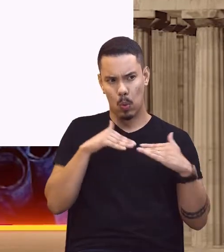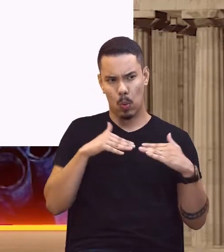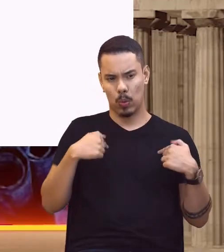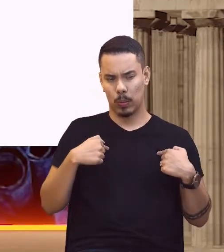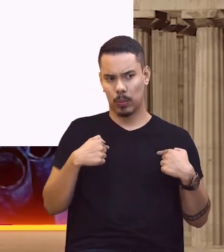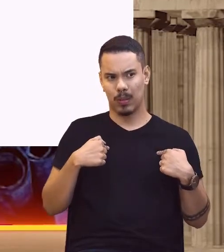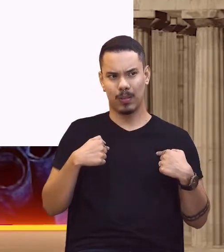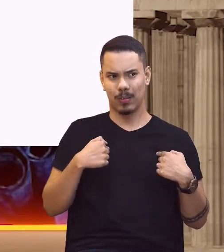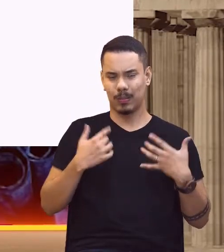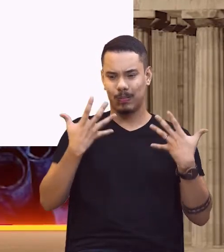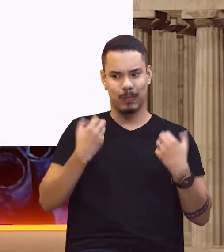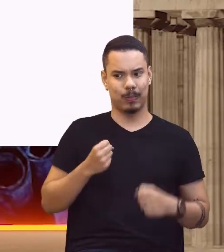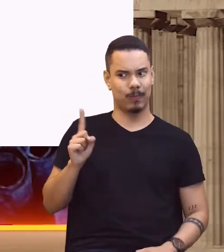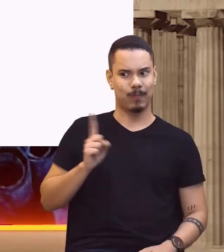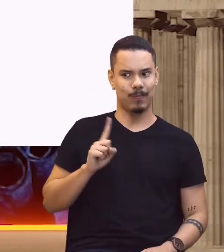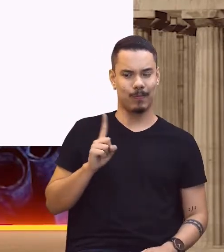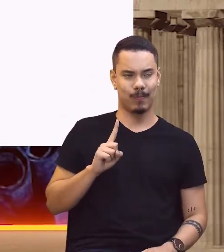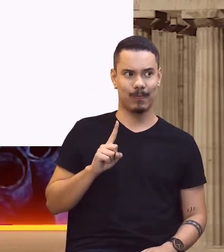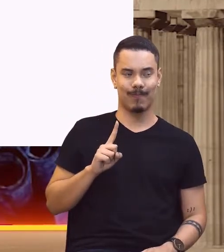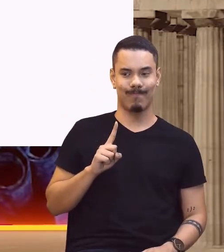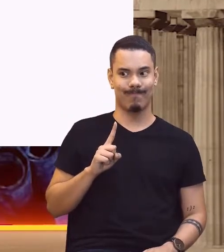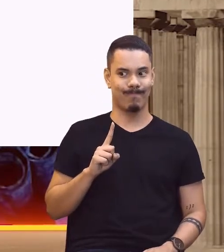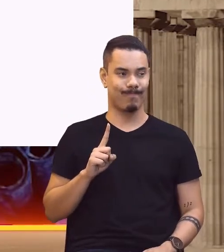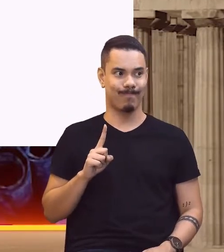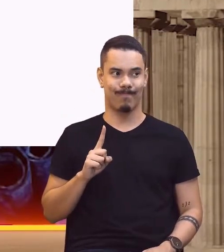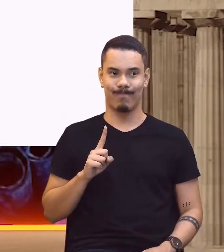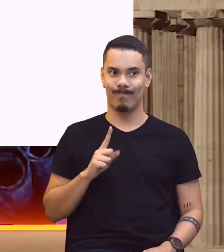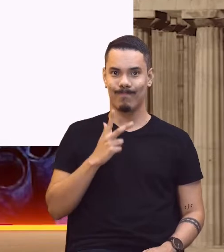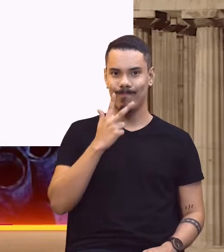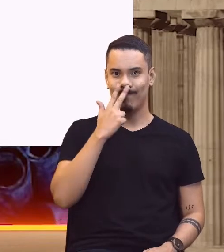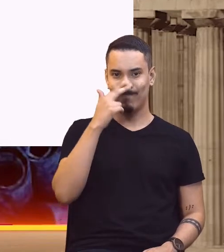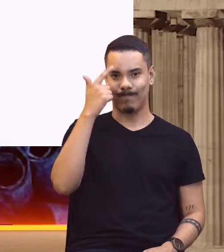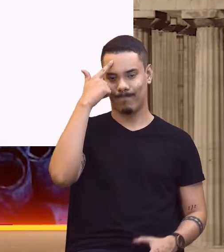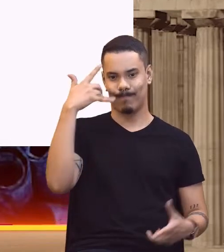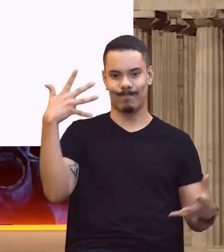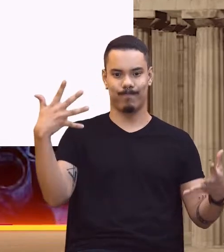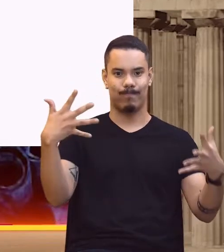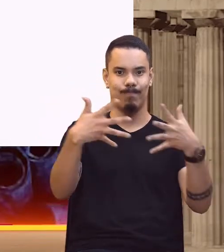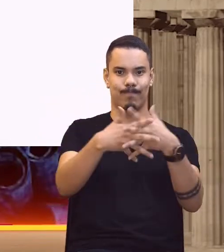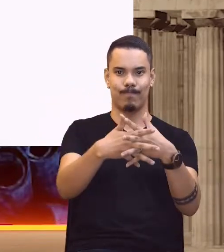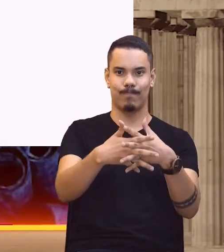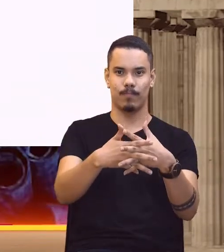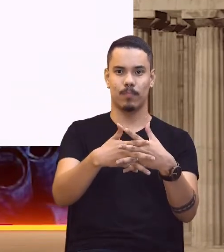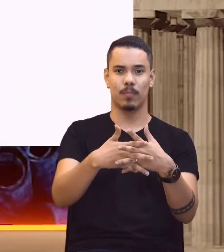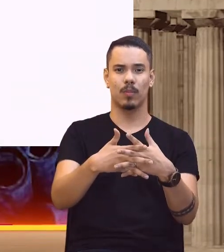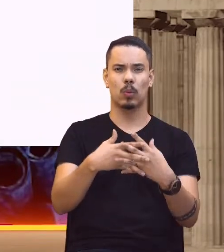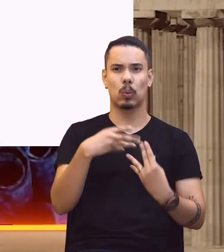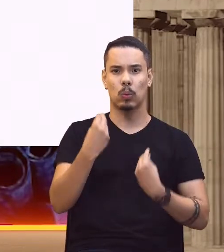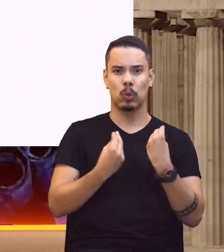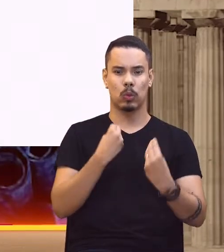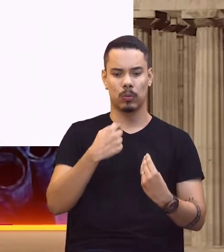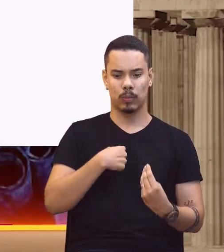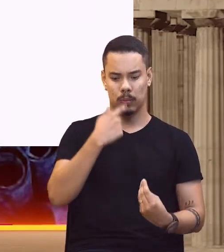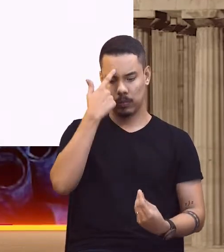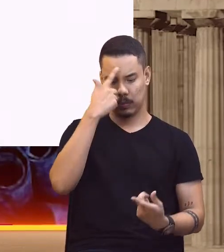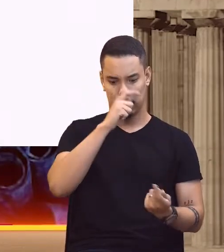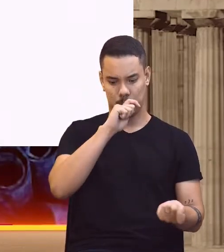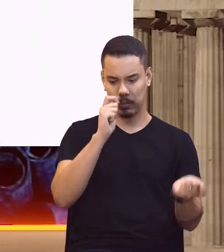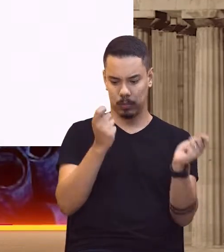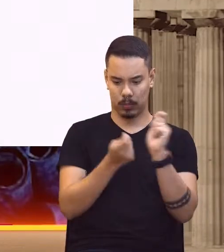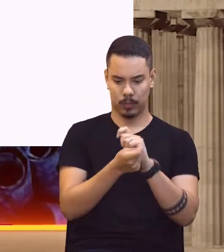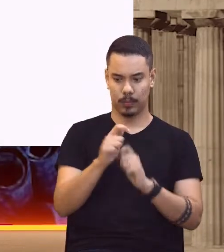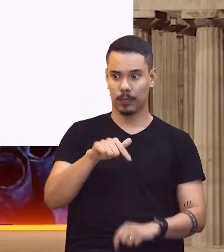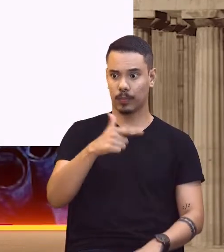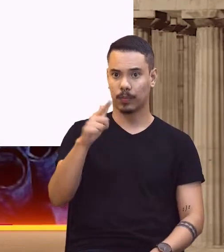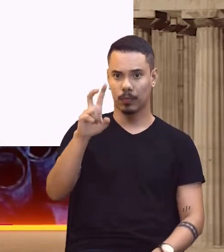eles permitem que eu adore, que eu tenha uma outra cultura, que eu me adapte a essa outra cultura, ou os deuses